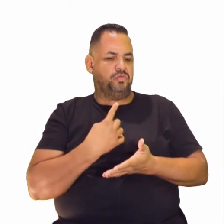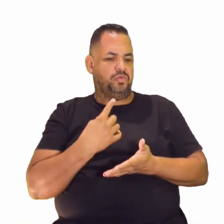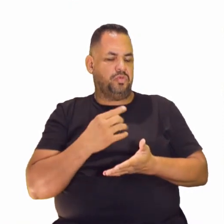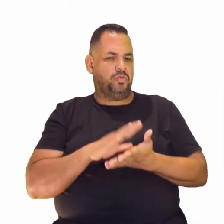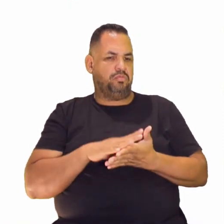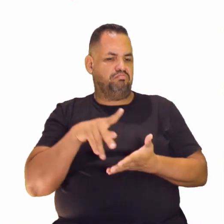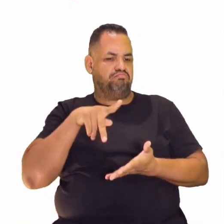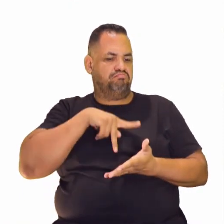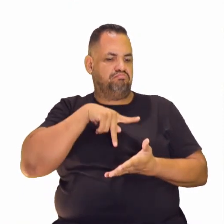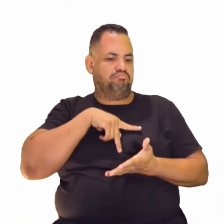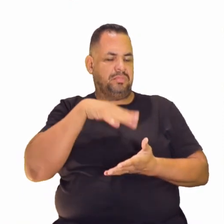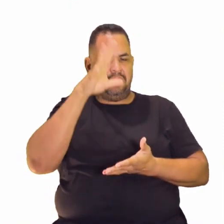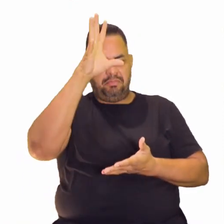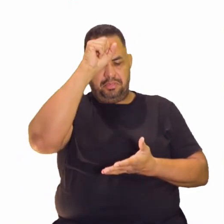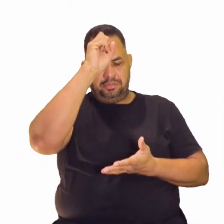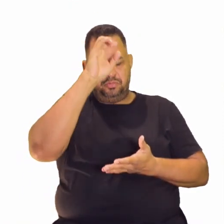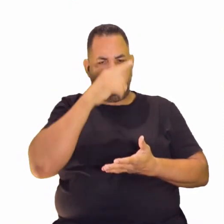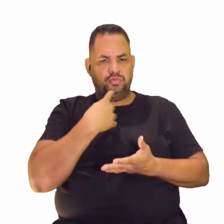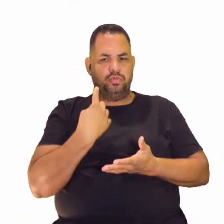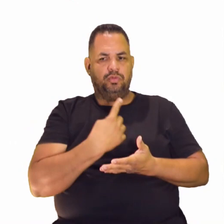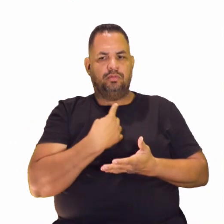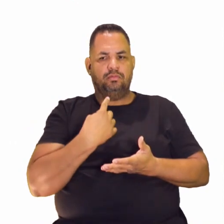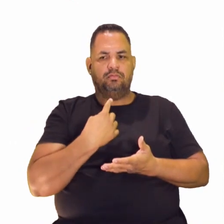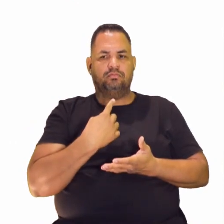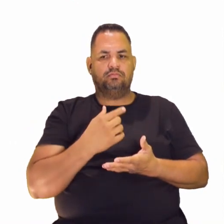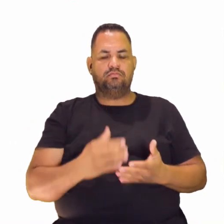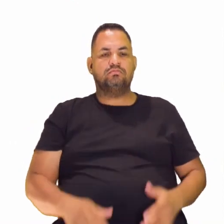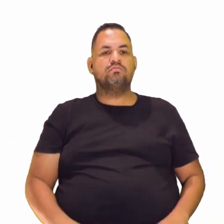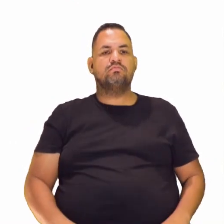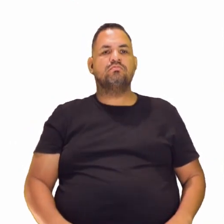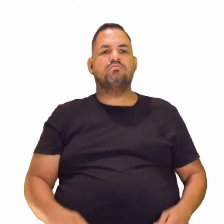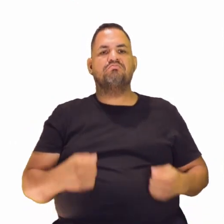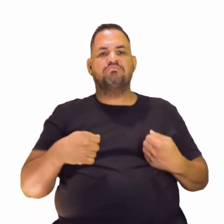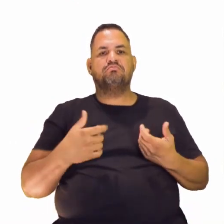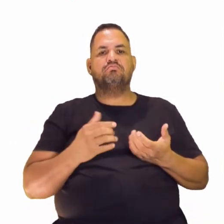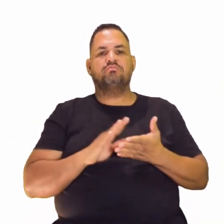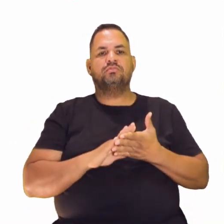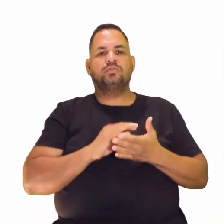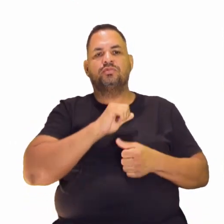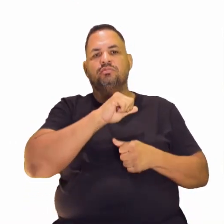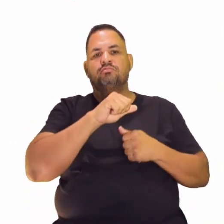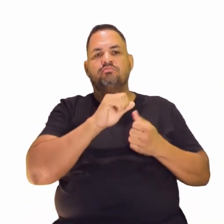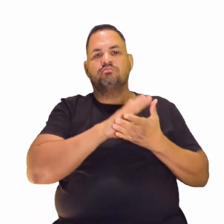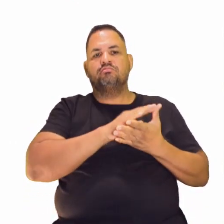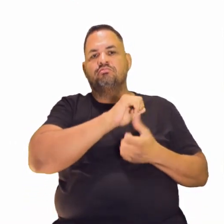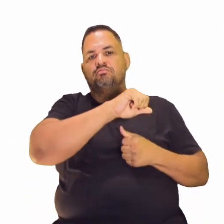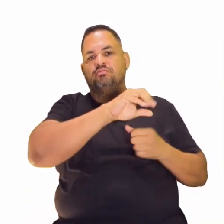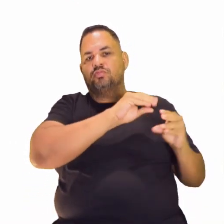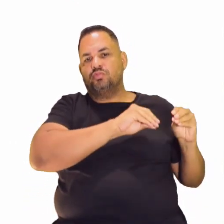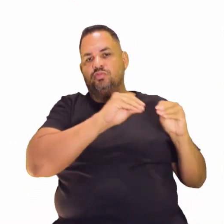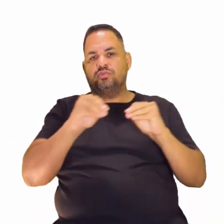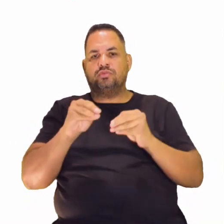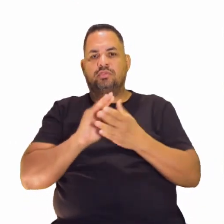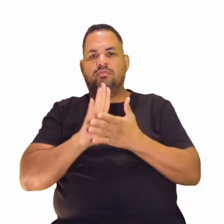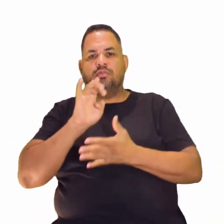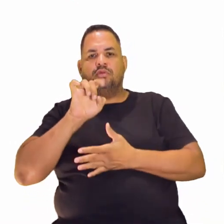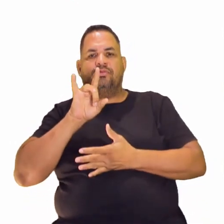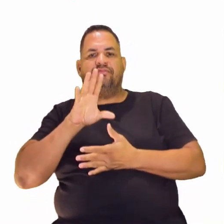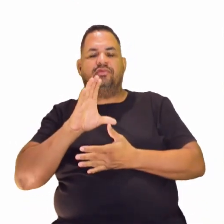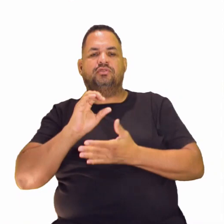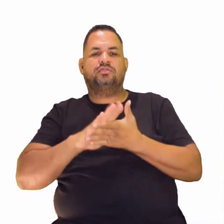autodidata, quer dizer, ela aprendeu sozinha, quando se mudou para Boa Vista, né? As crianças de Carmésia